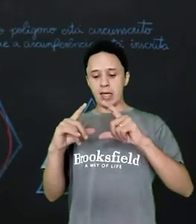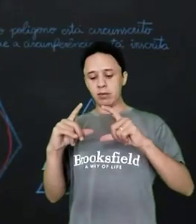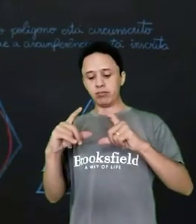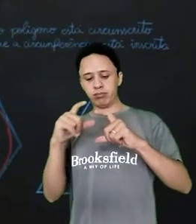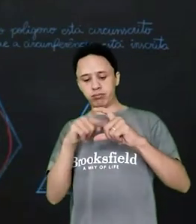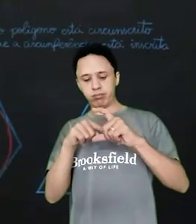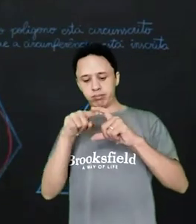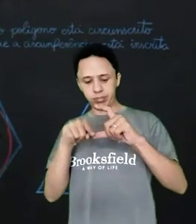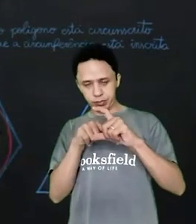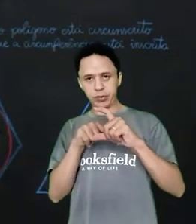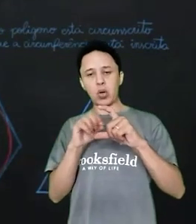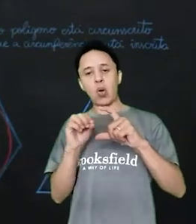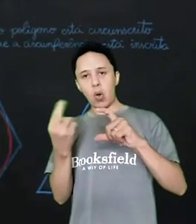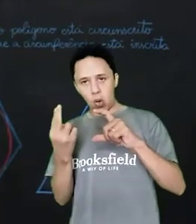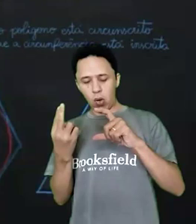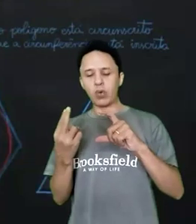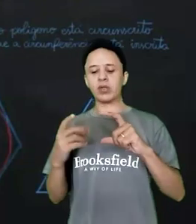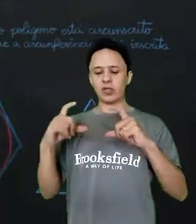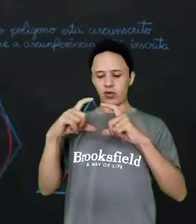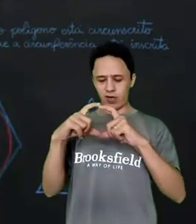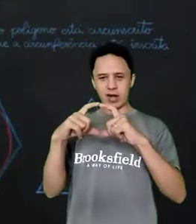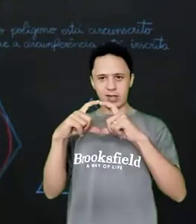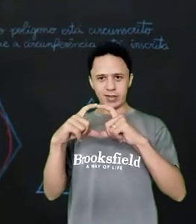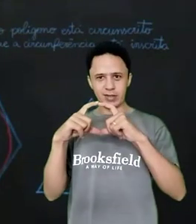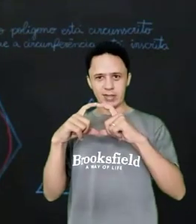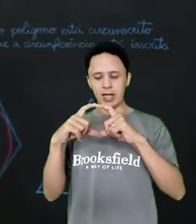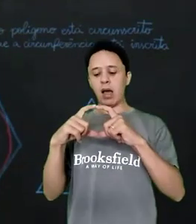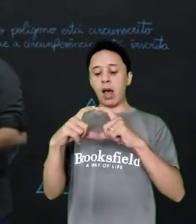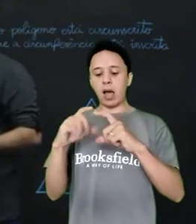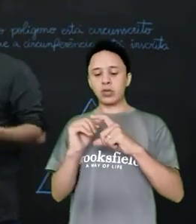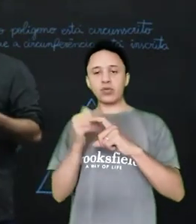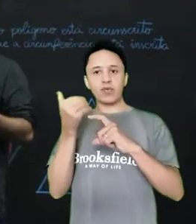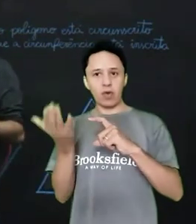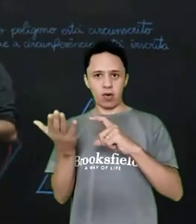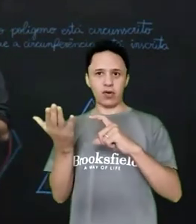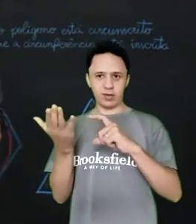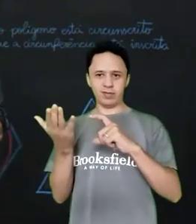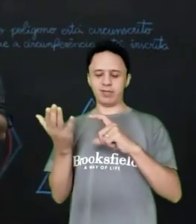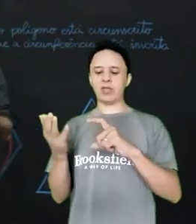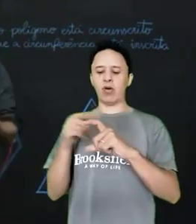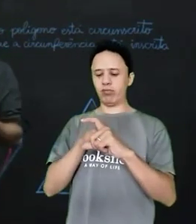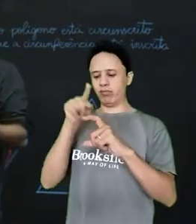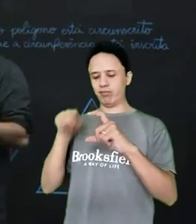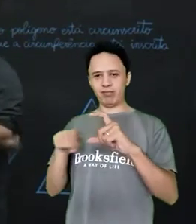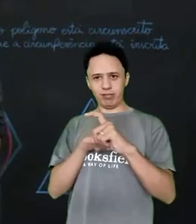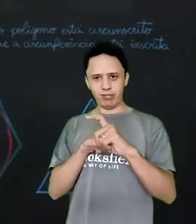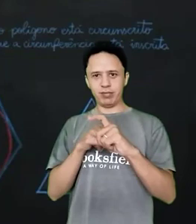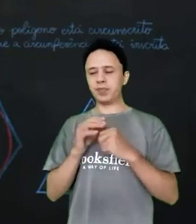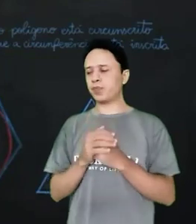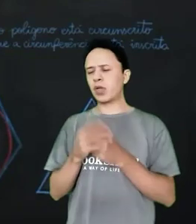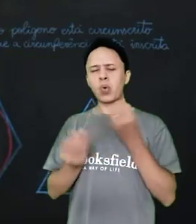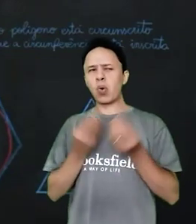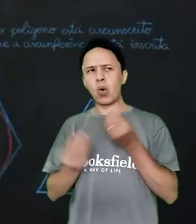que a circunferência está circunscrita no polígono. O que é essa ideia de circunscrita ou circunscrição?